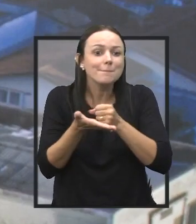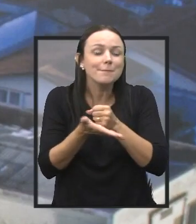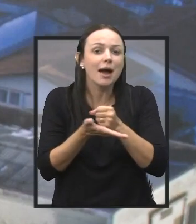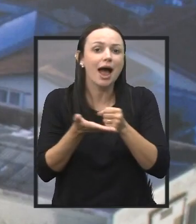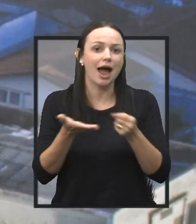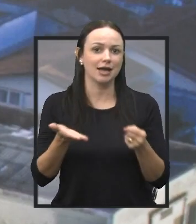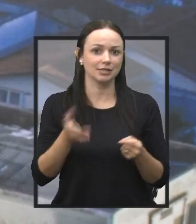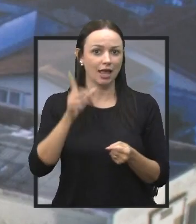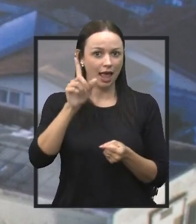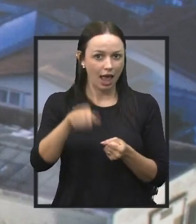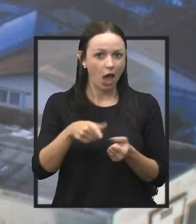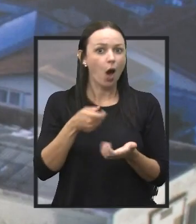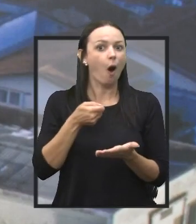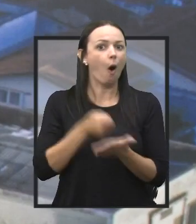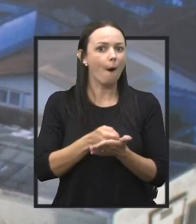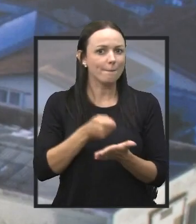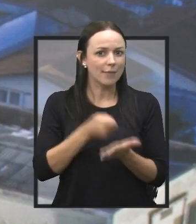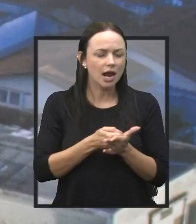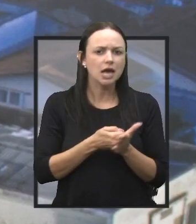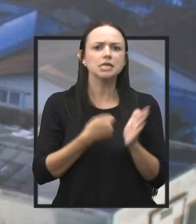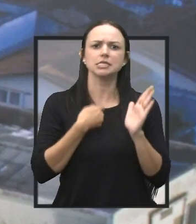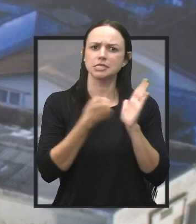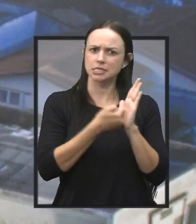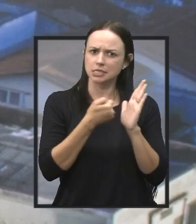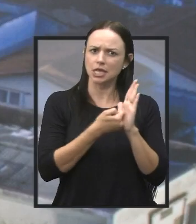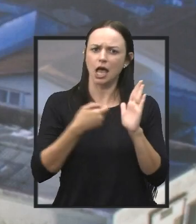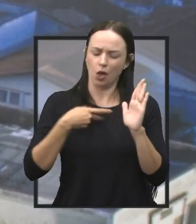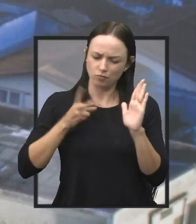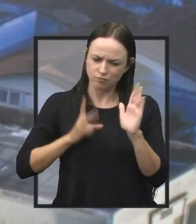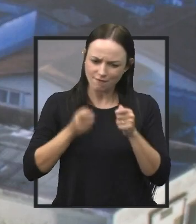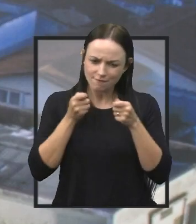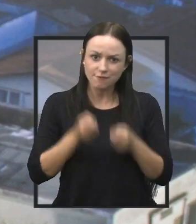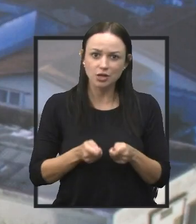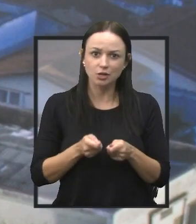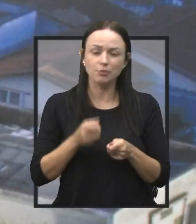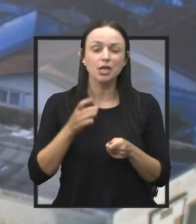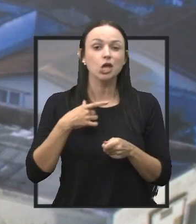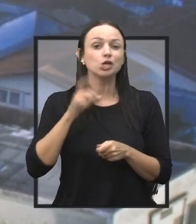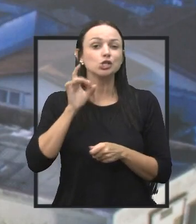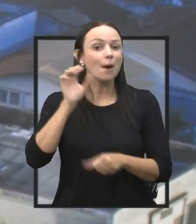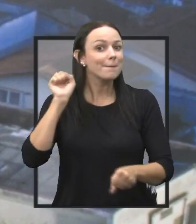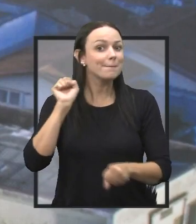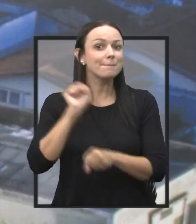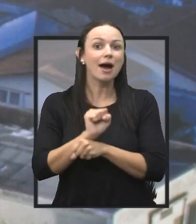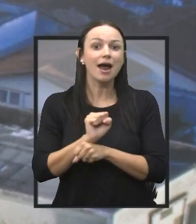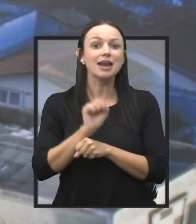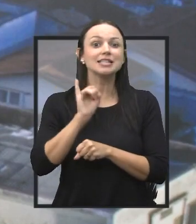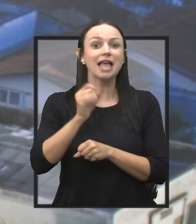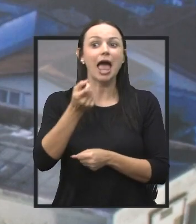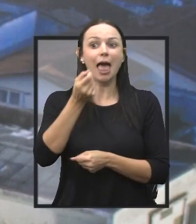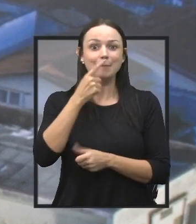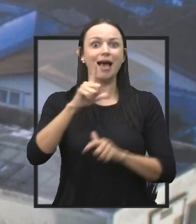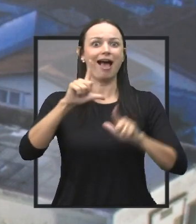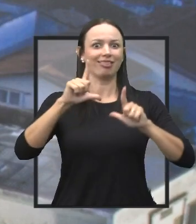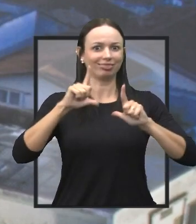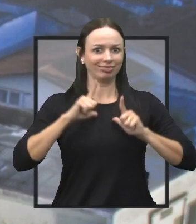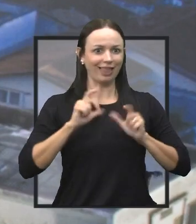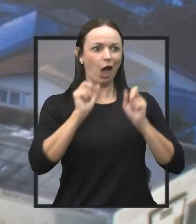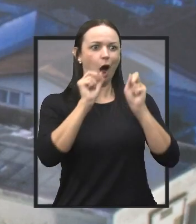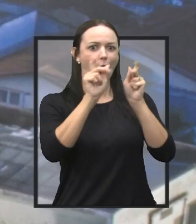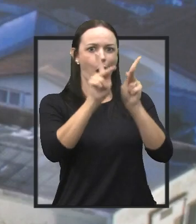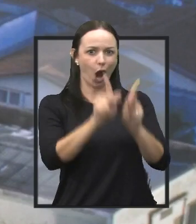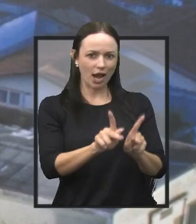essa é uma cobrança que eu sigo firme aqui na Câmara e que eu só vou sossegar na hora que de fato os medicamentos estiverem ali